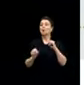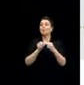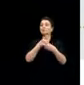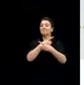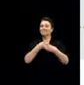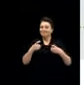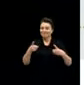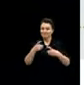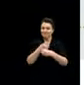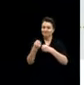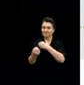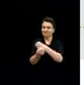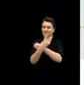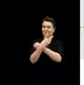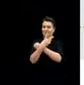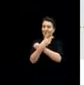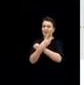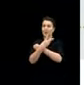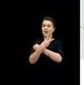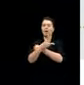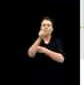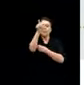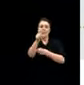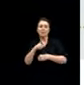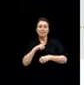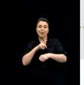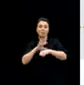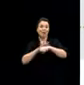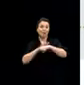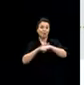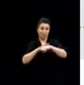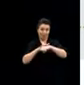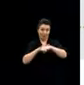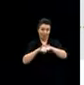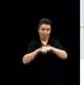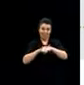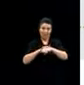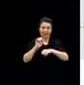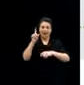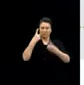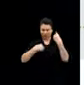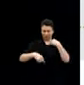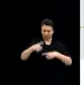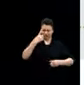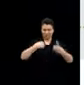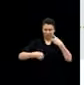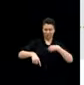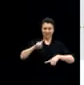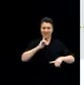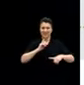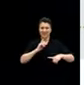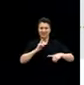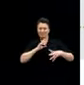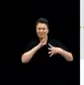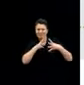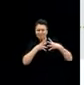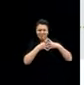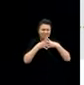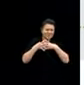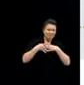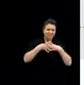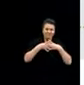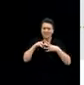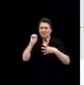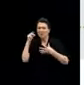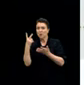pessoa tem uma doença autoimune, os leucócitos, os sistemas de defesa vão estar confusos. O que vai